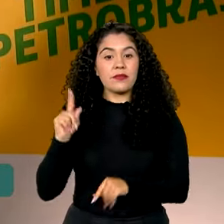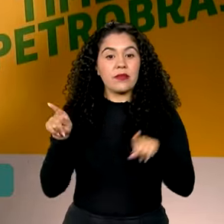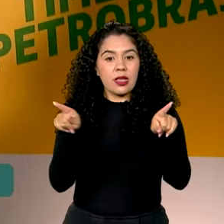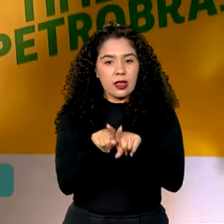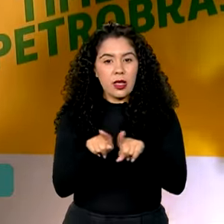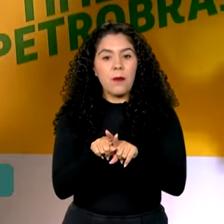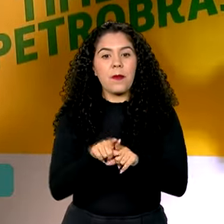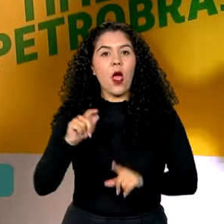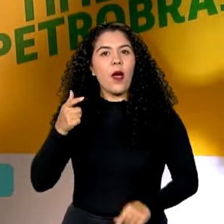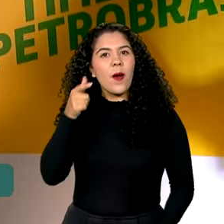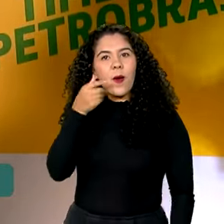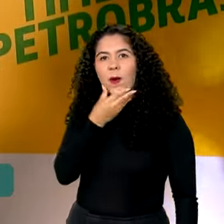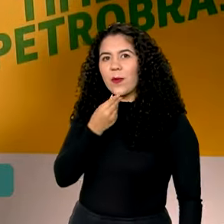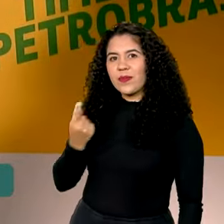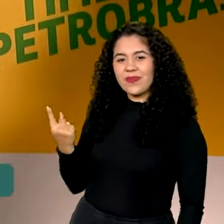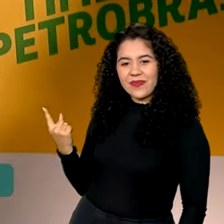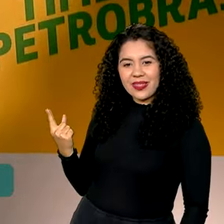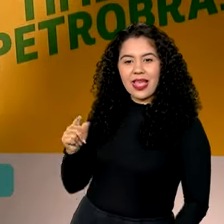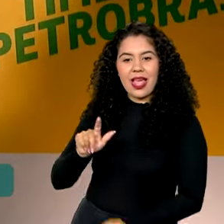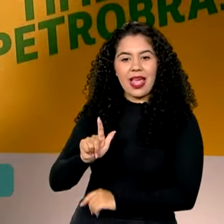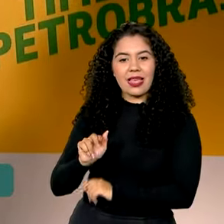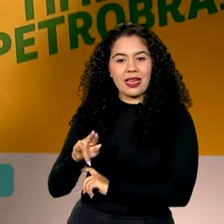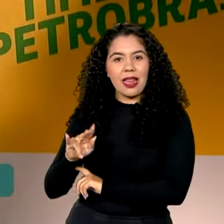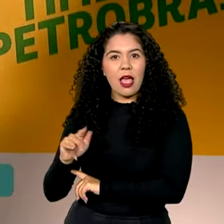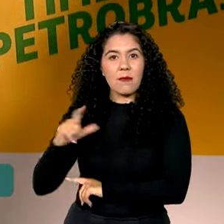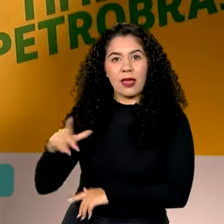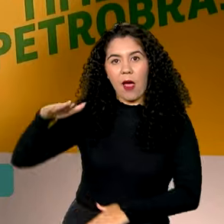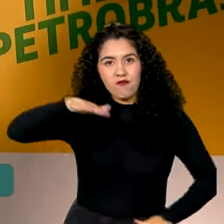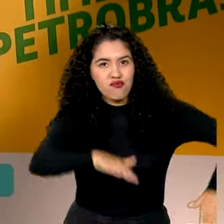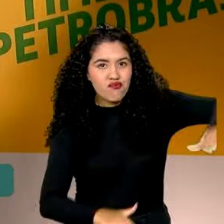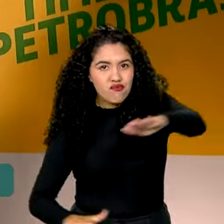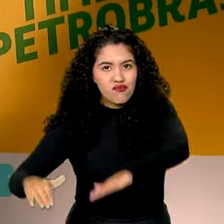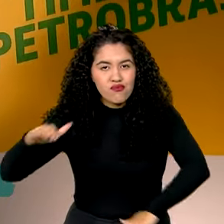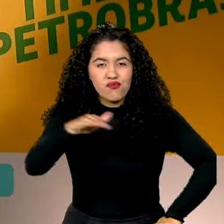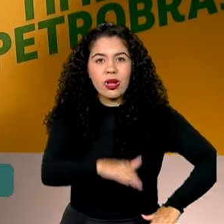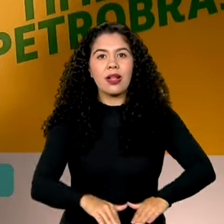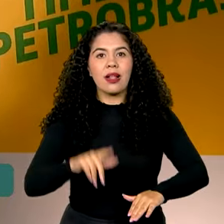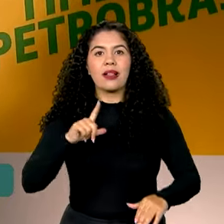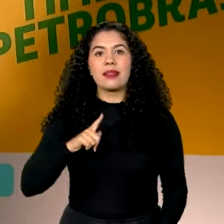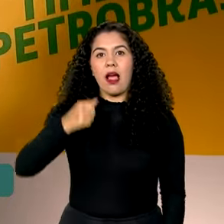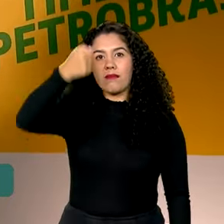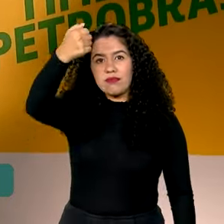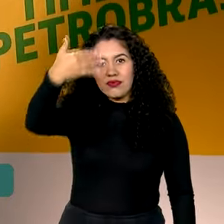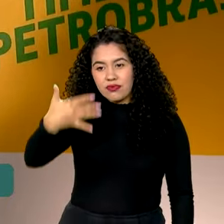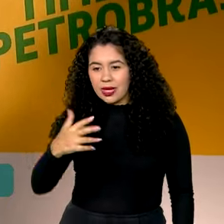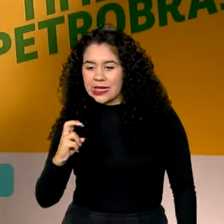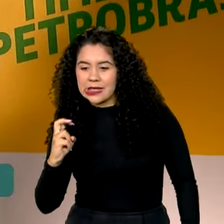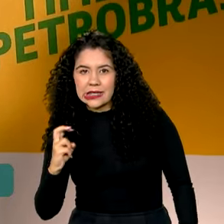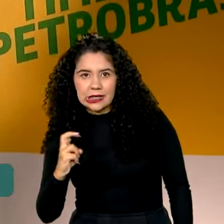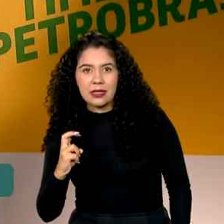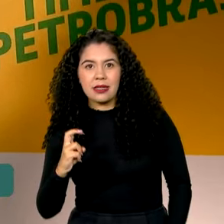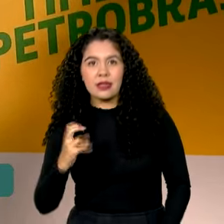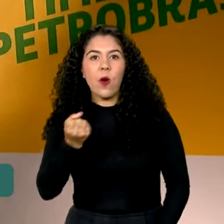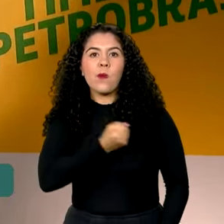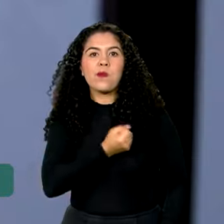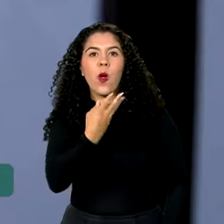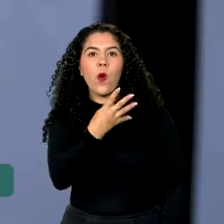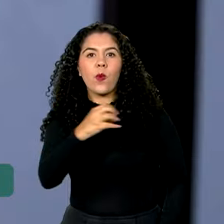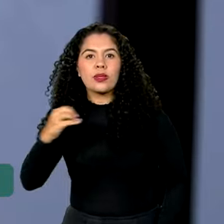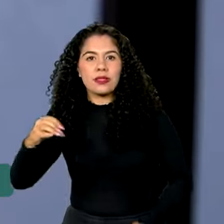pela Petrobras é Guilherme Costa, da natação, que terminou a Olimpíada em 5º lugar na final dos 400 metros